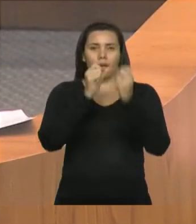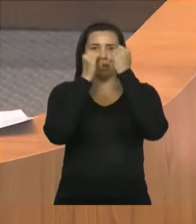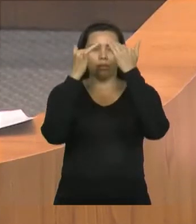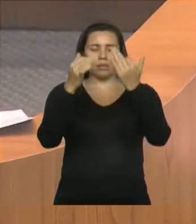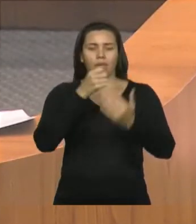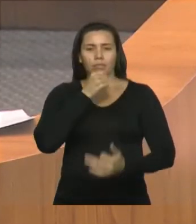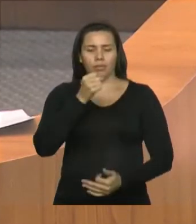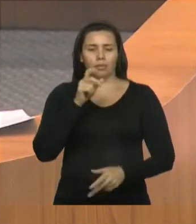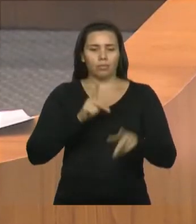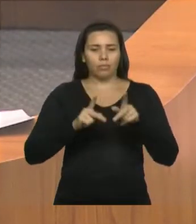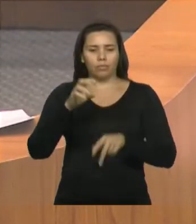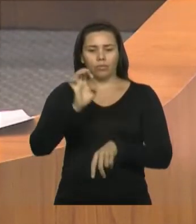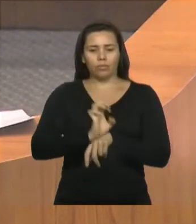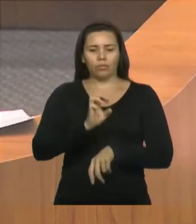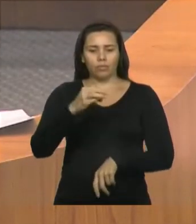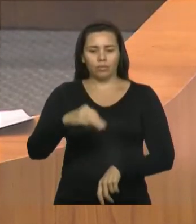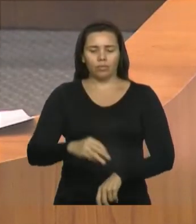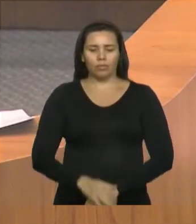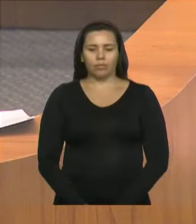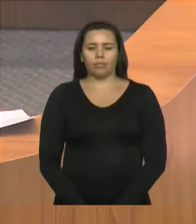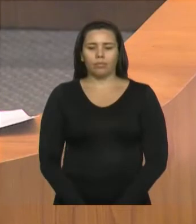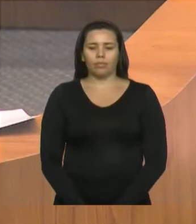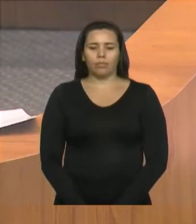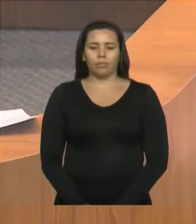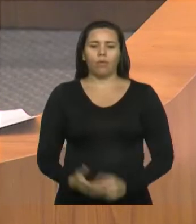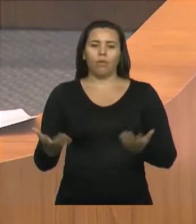Maranhão. Senhor presidente, venho na manhã de hoje